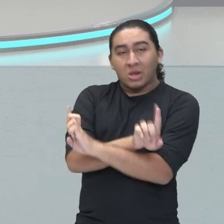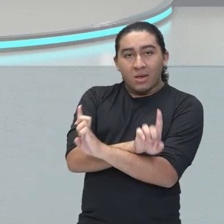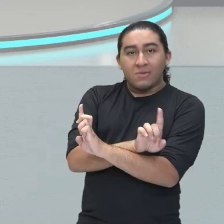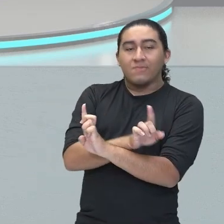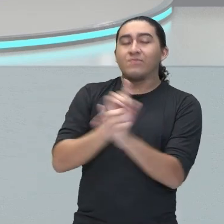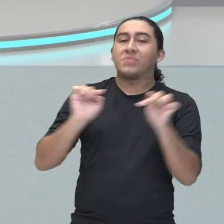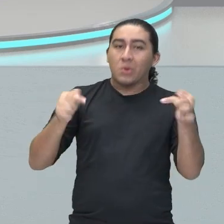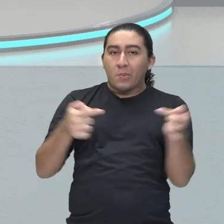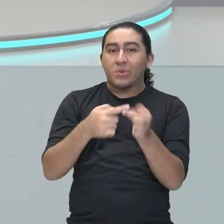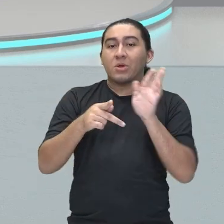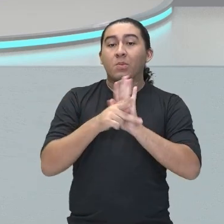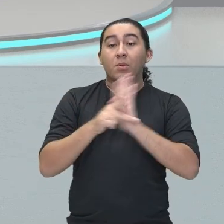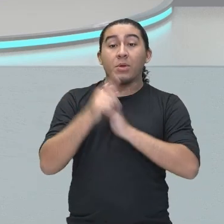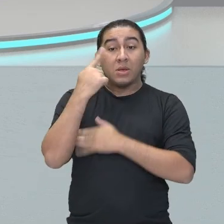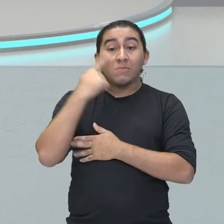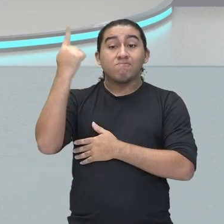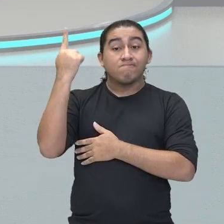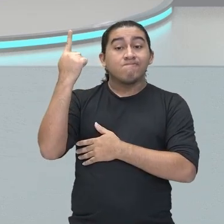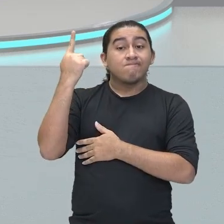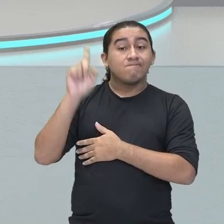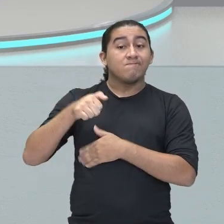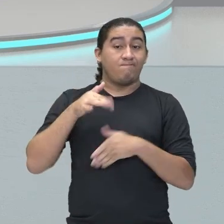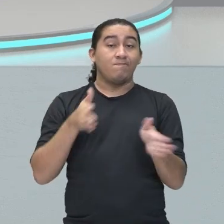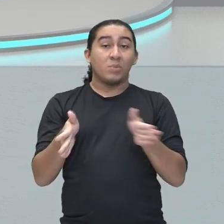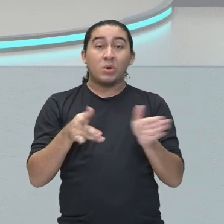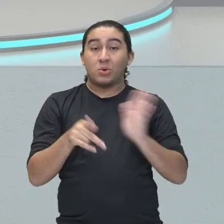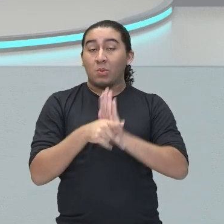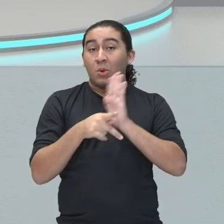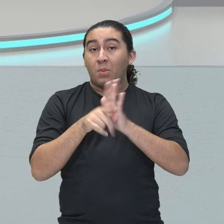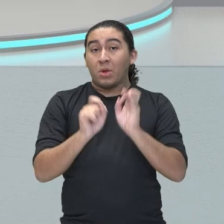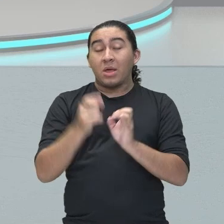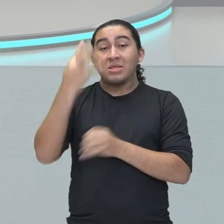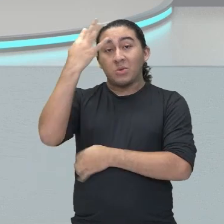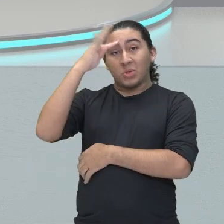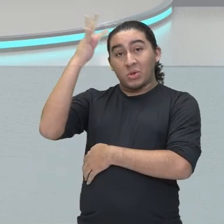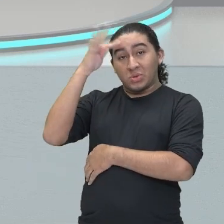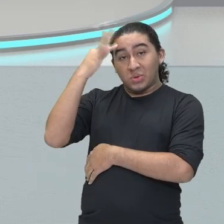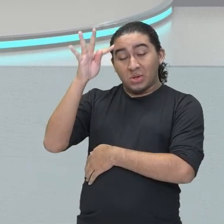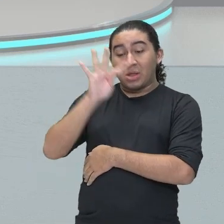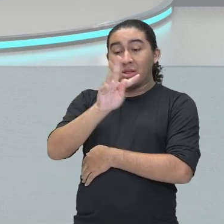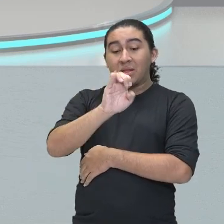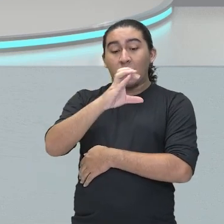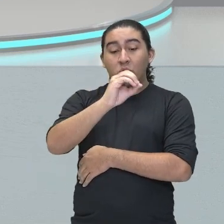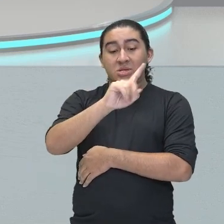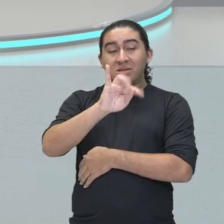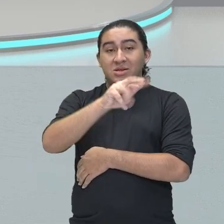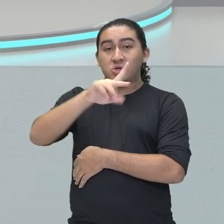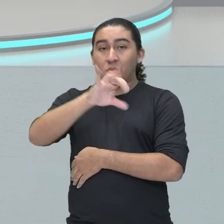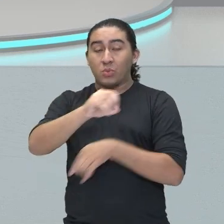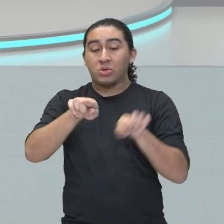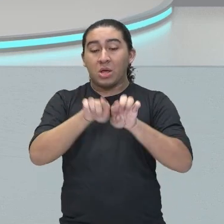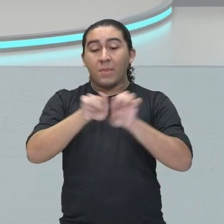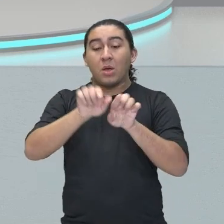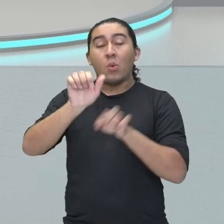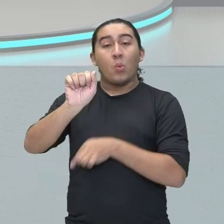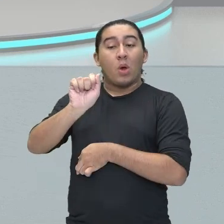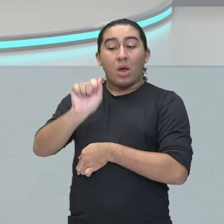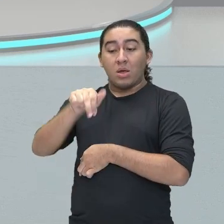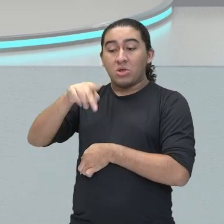a ver com o que se vivia no momento entre o teocentrismo e o antropocentrismo. É aí que surgem